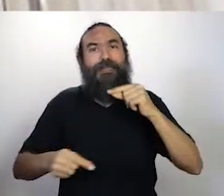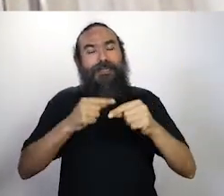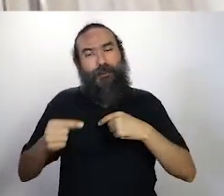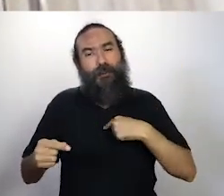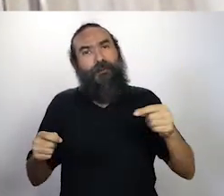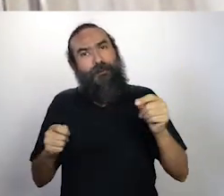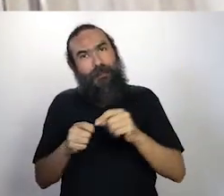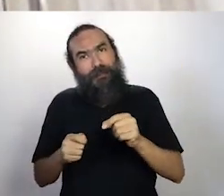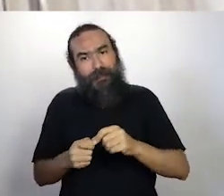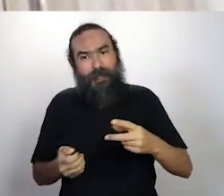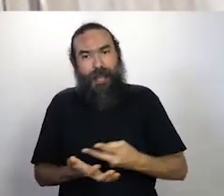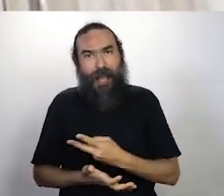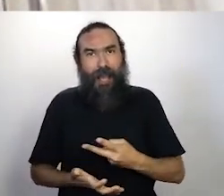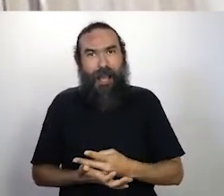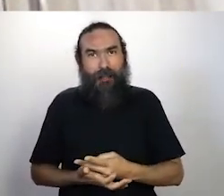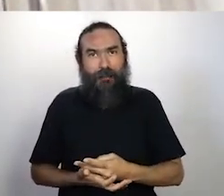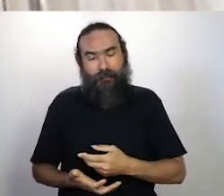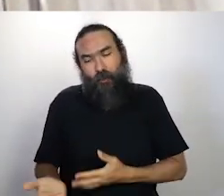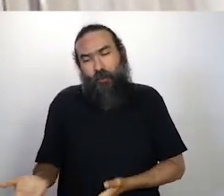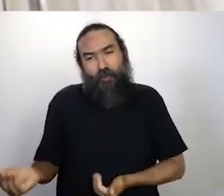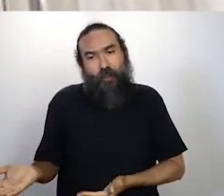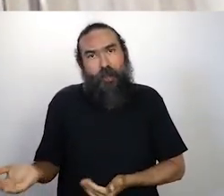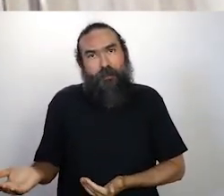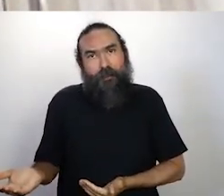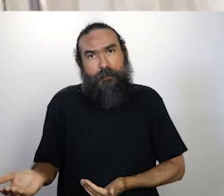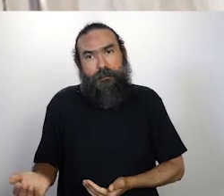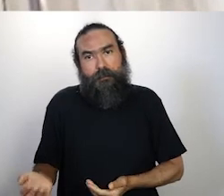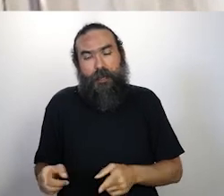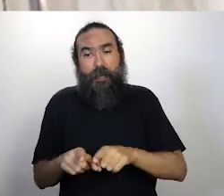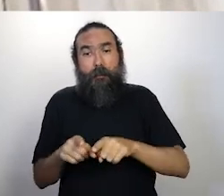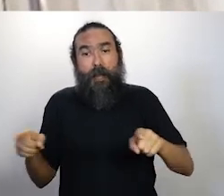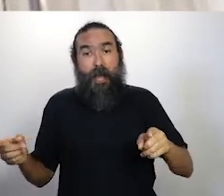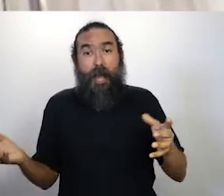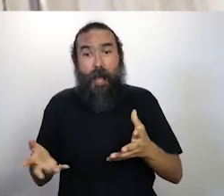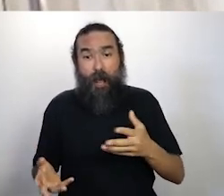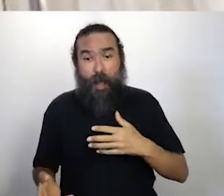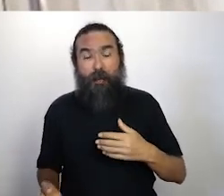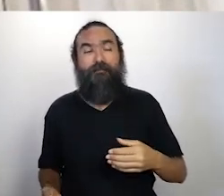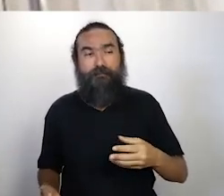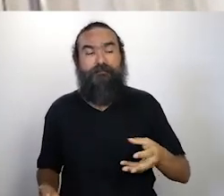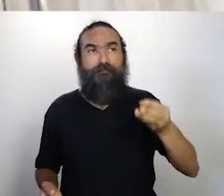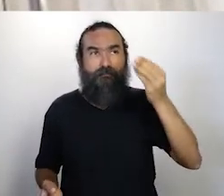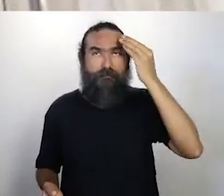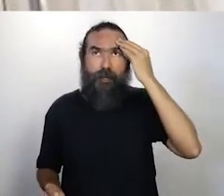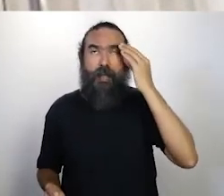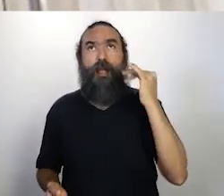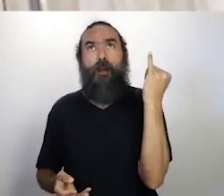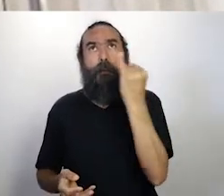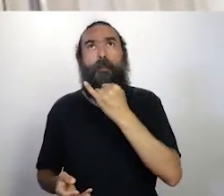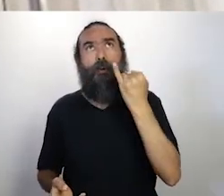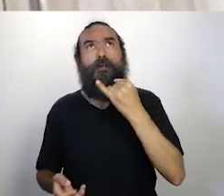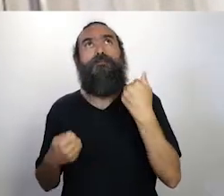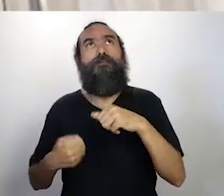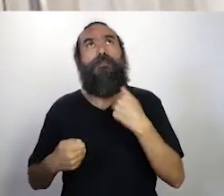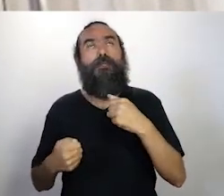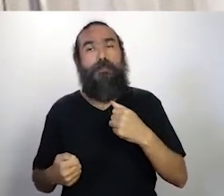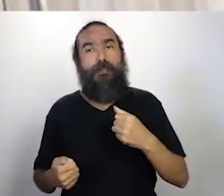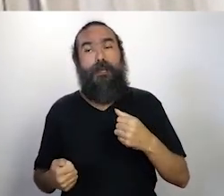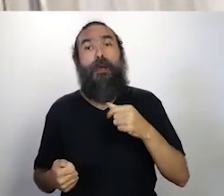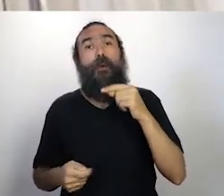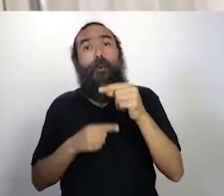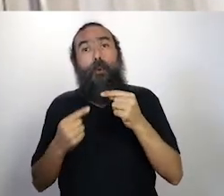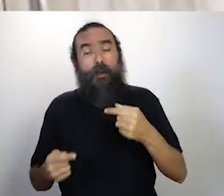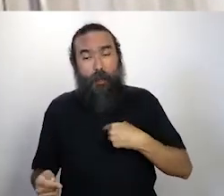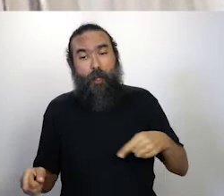estava inserido, mas principalmente que valia a pena trazer essa oportunidade para que mais pessoas pudessem ser alcançadas, como eu